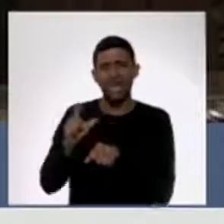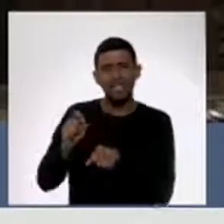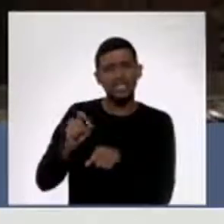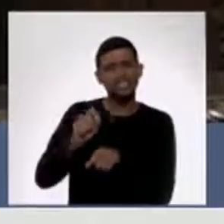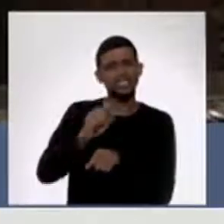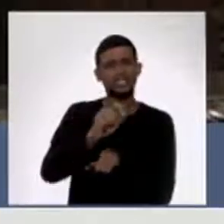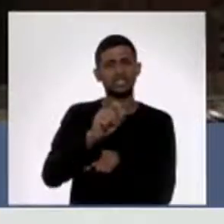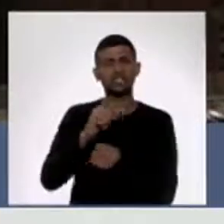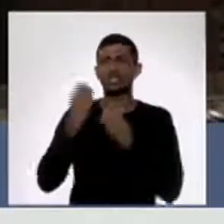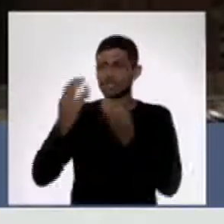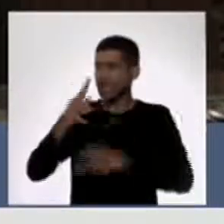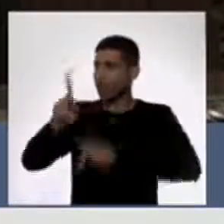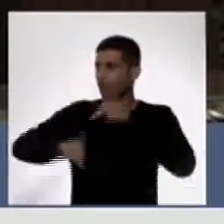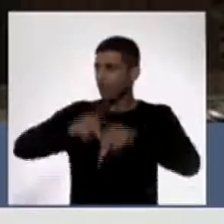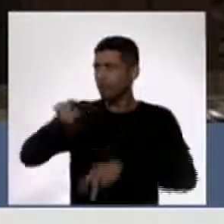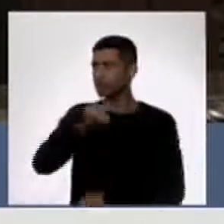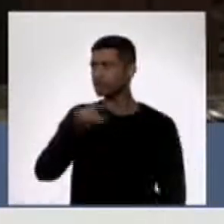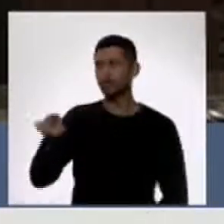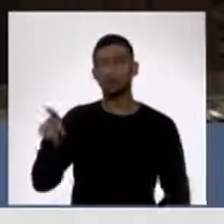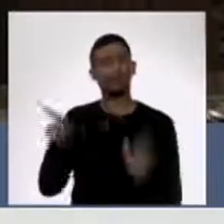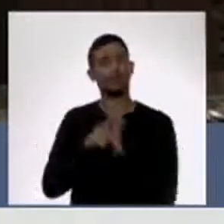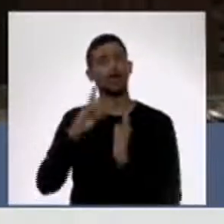para a população da capital